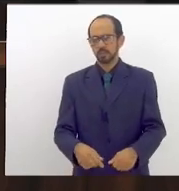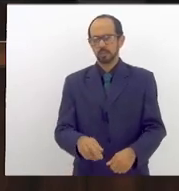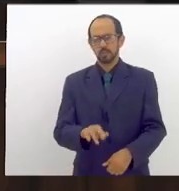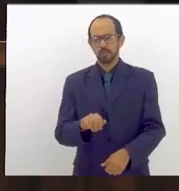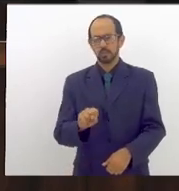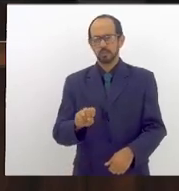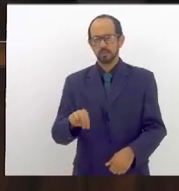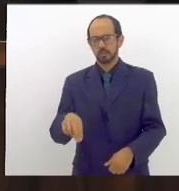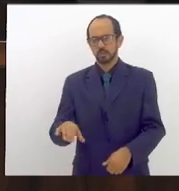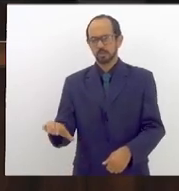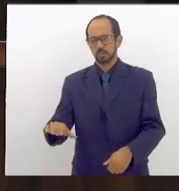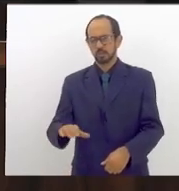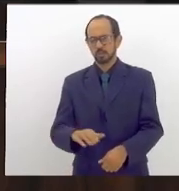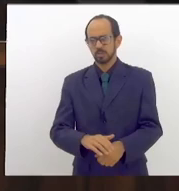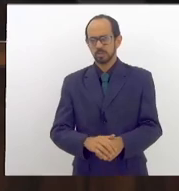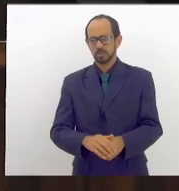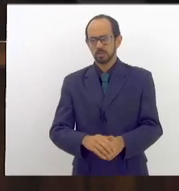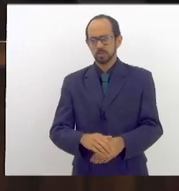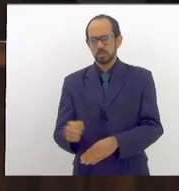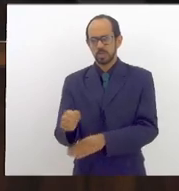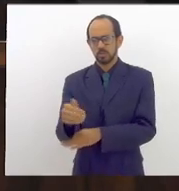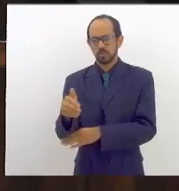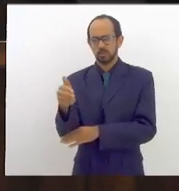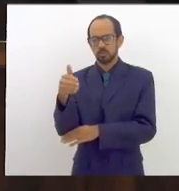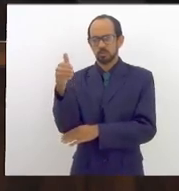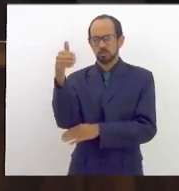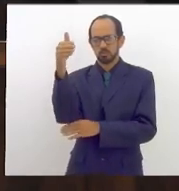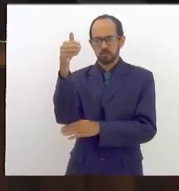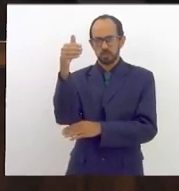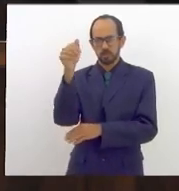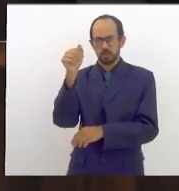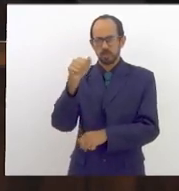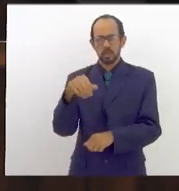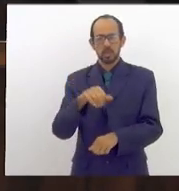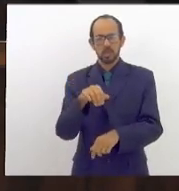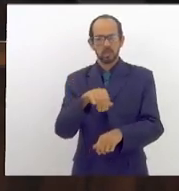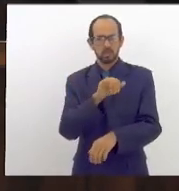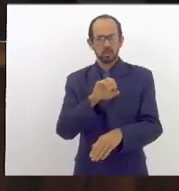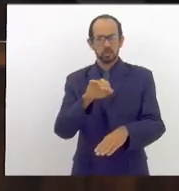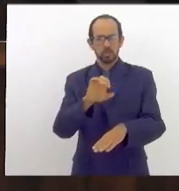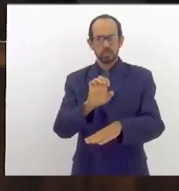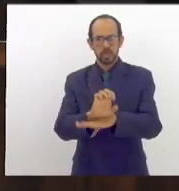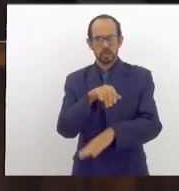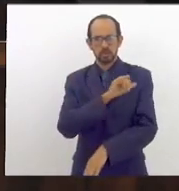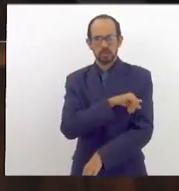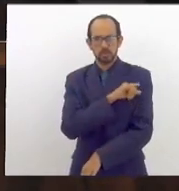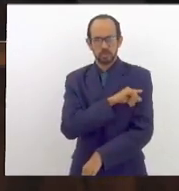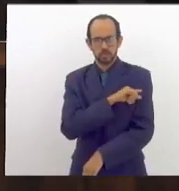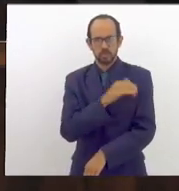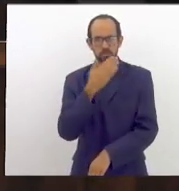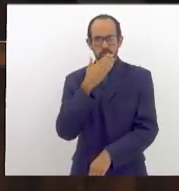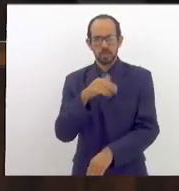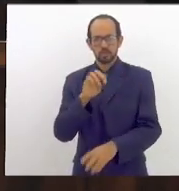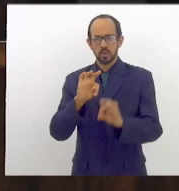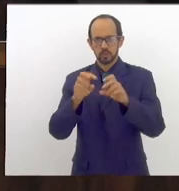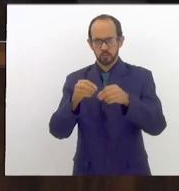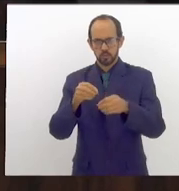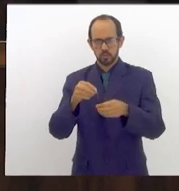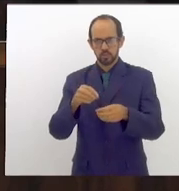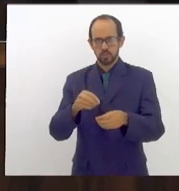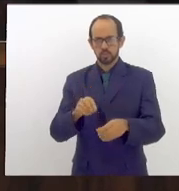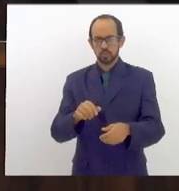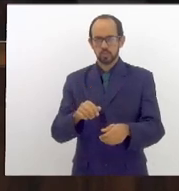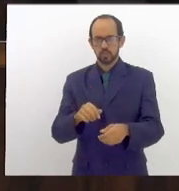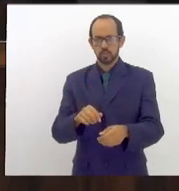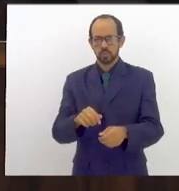Félix para o arriamento das Bandeiras nacional e do Estado do Rio de Janeiro Solicito a todos que se coloquem